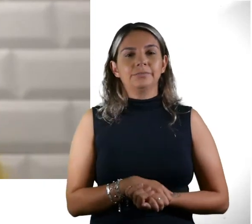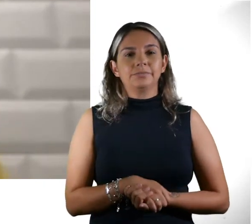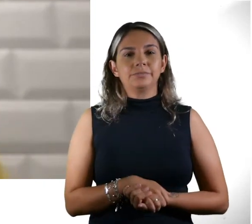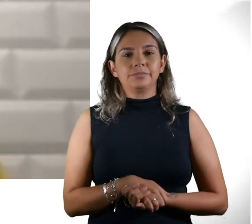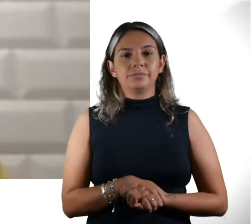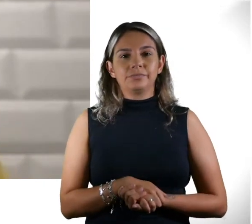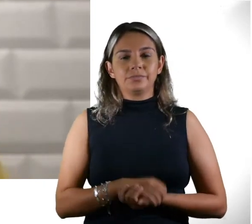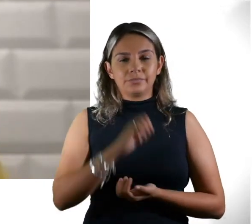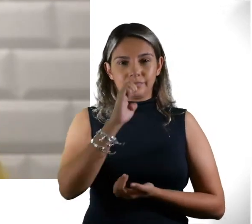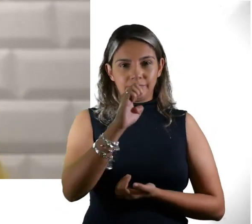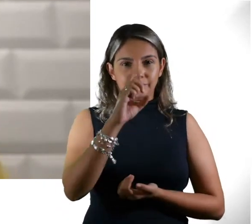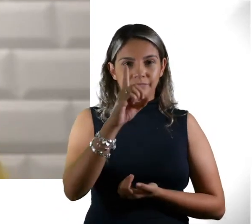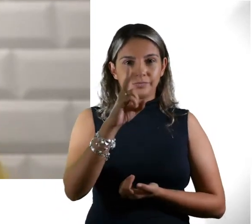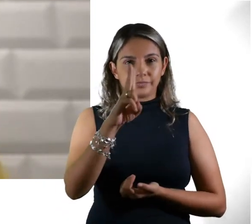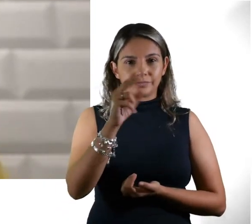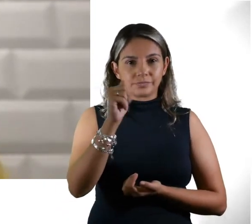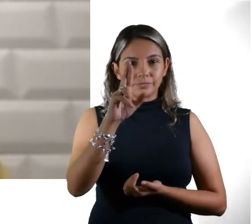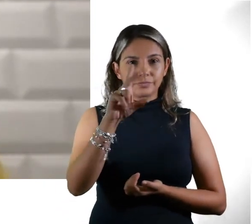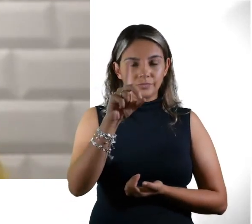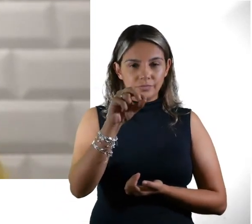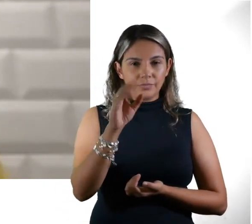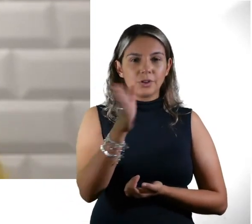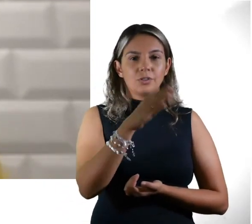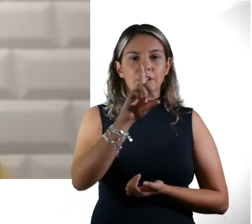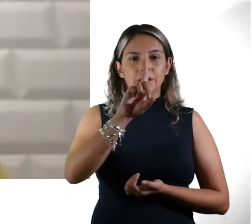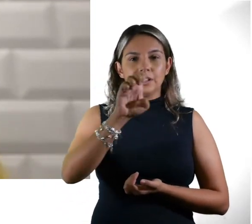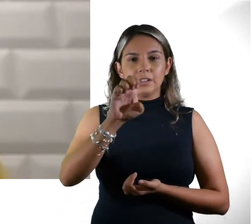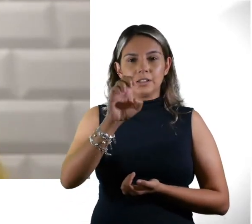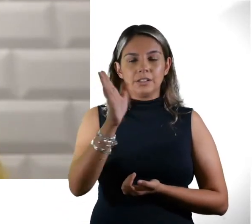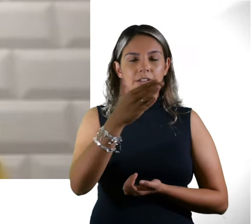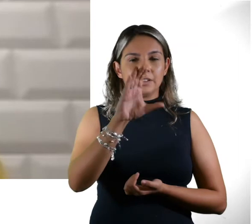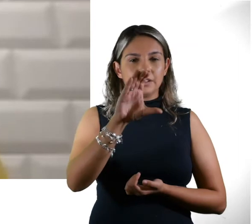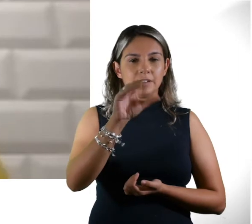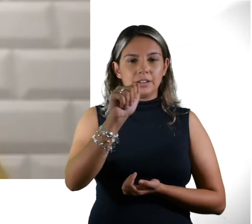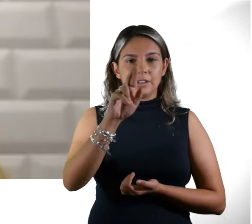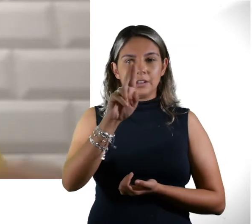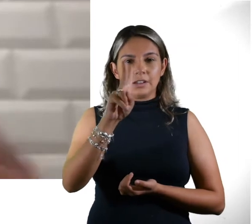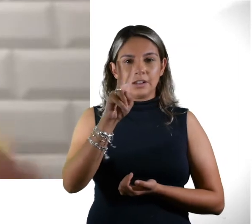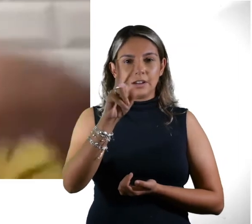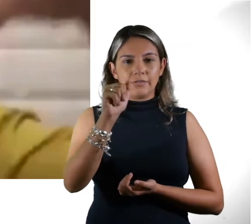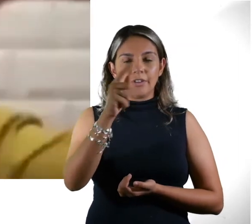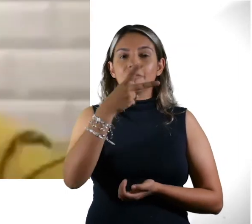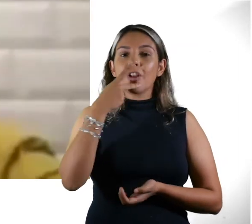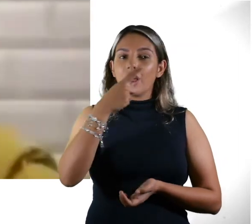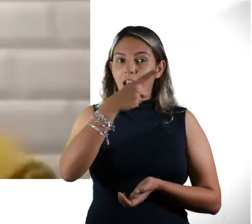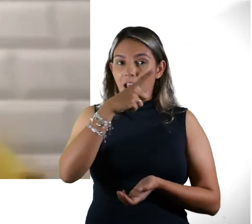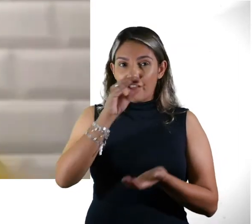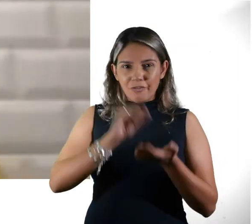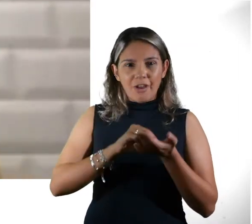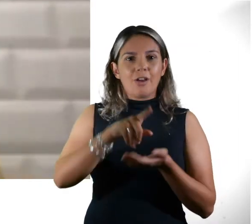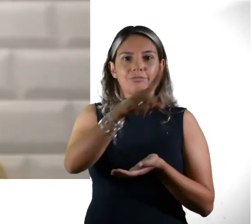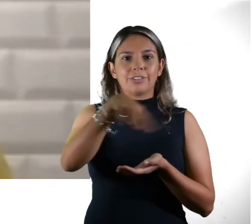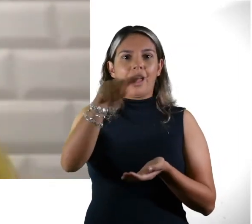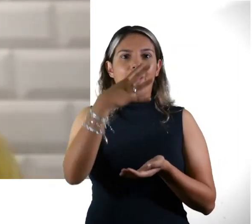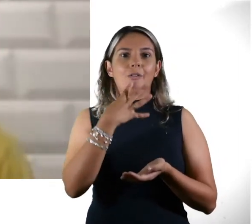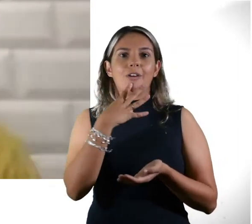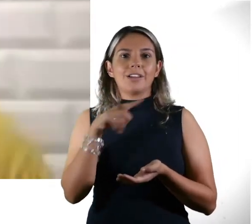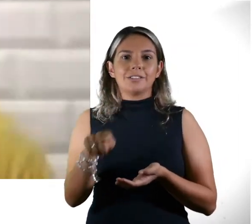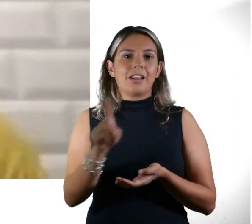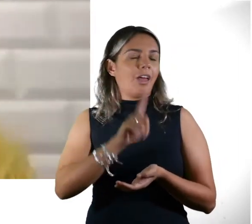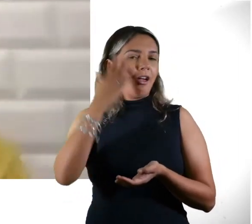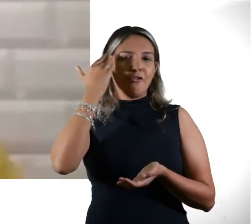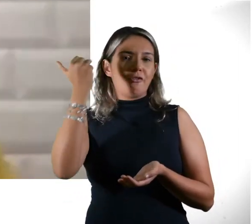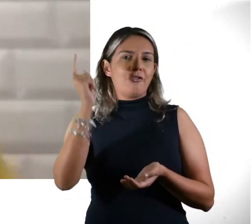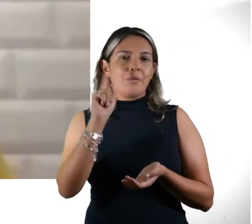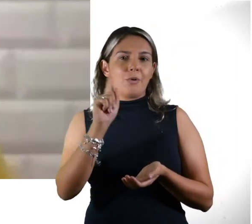Brasil, Eduardo de Carvalho, mas não é suficientemente conhecido. Não é? Deveria ser melhor conhecido. E merece, aliás, um reconhecimento muito mais amplo a